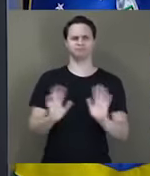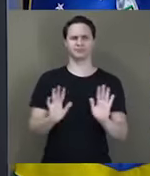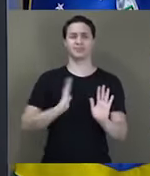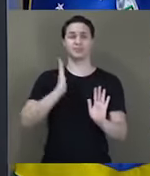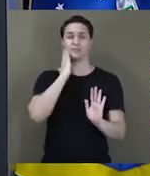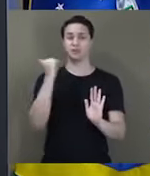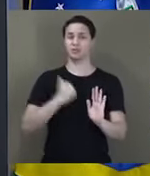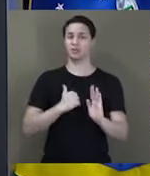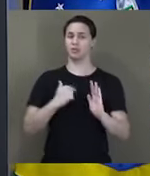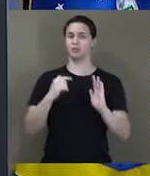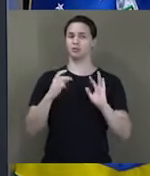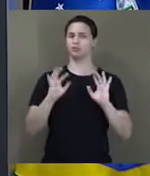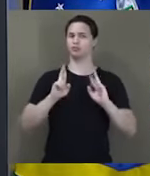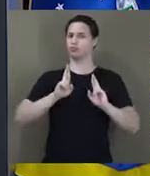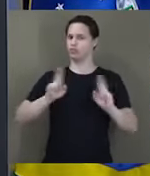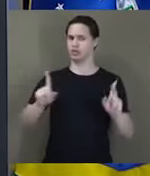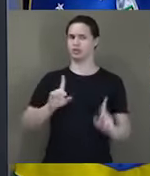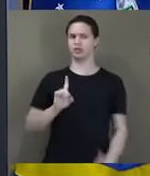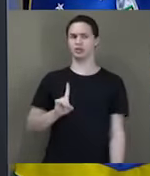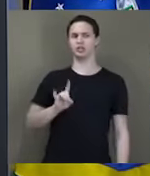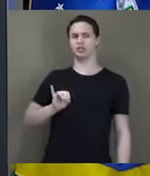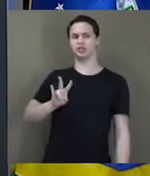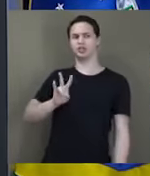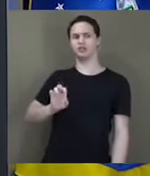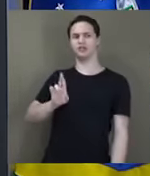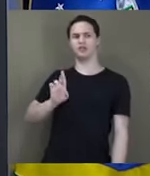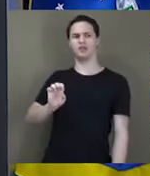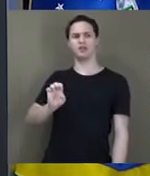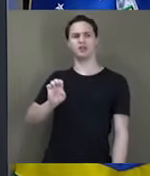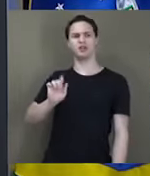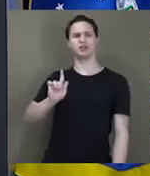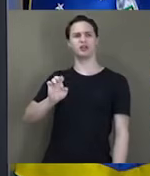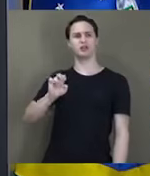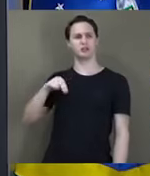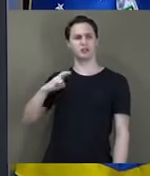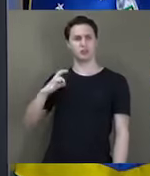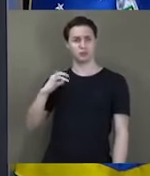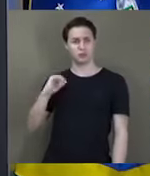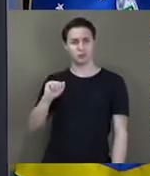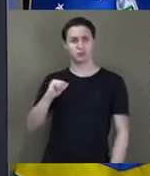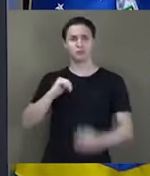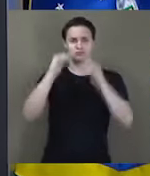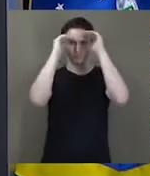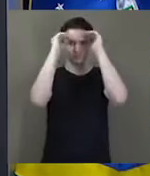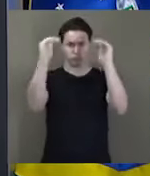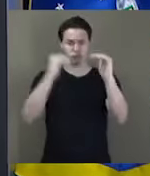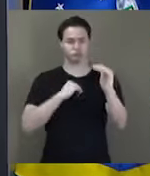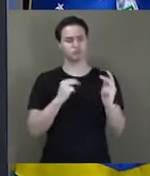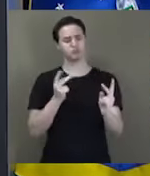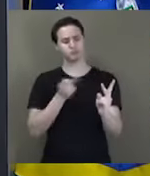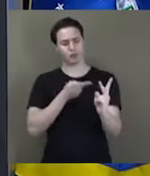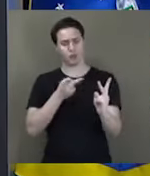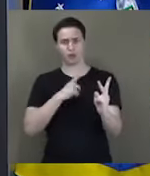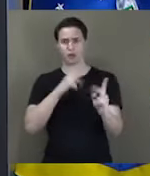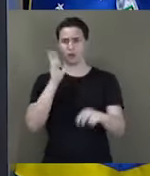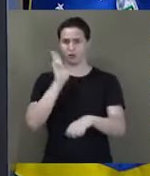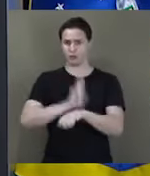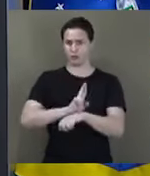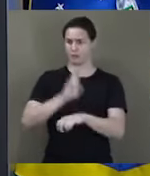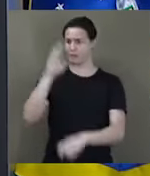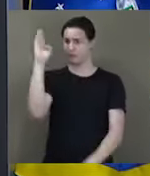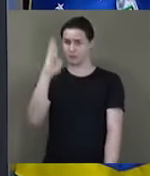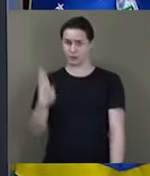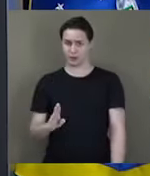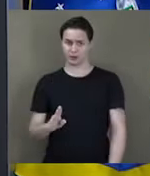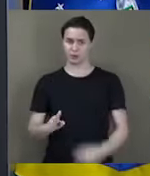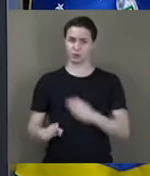divergência política respeitada entre os dois representantes o do Brasil Lula